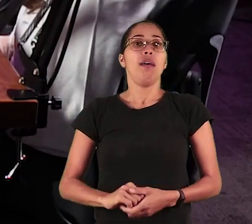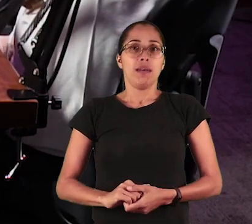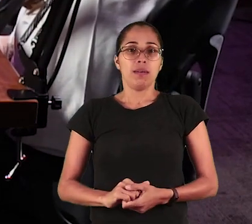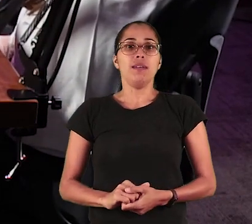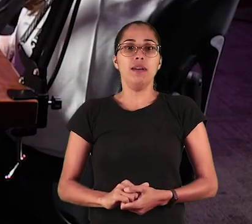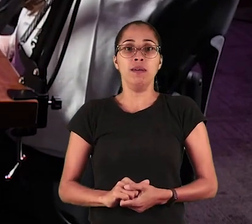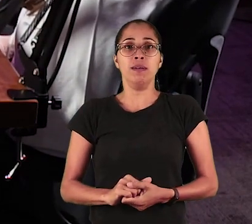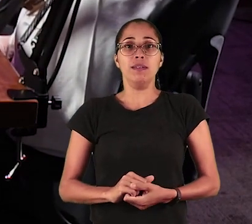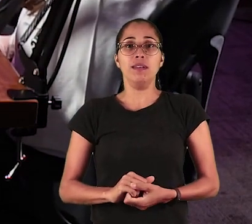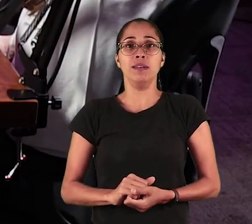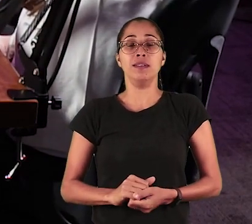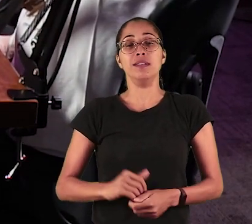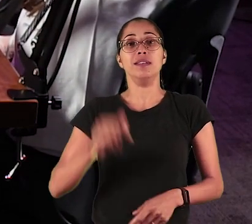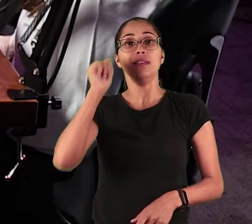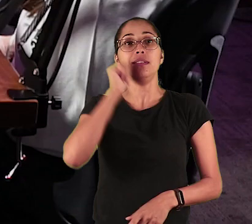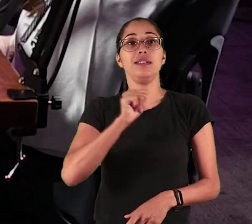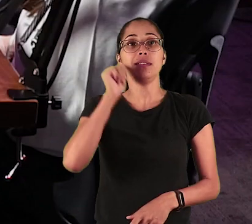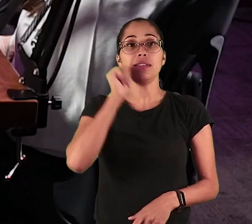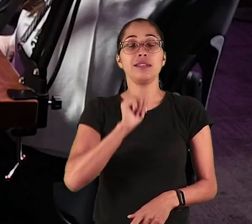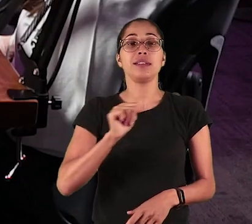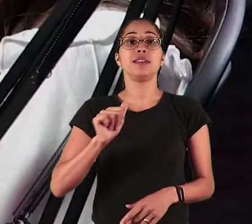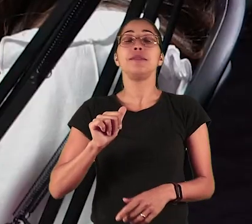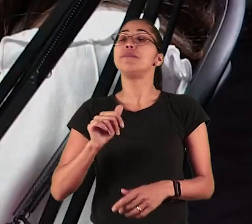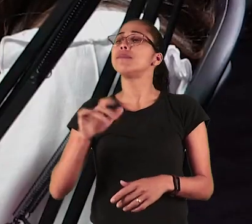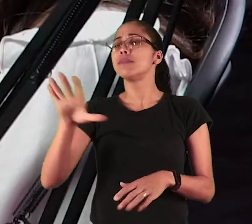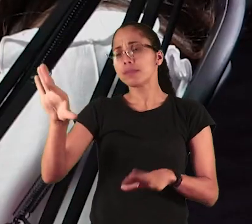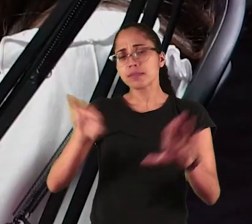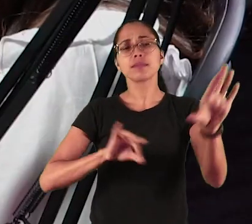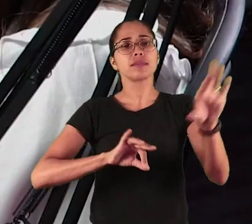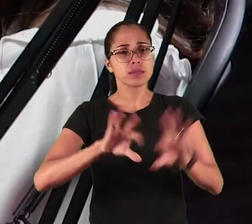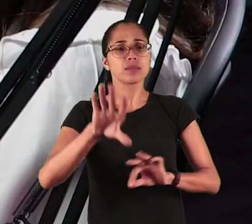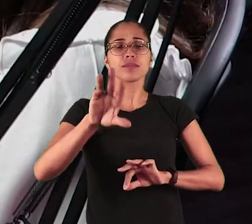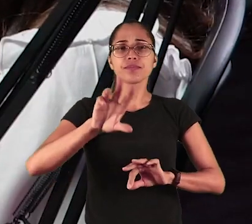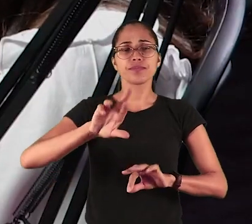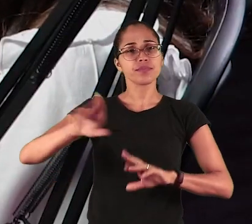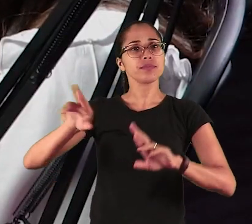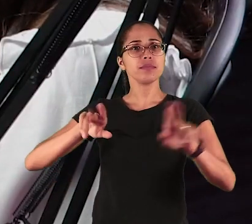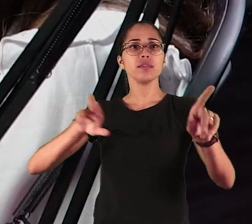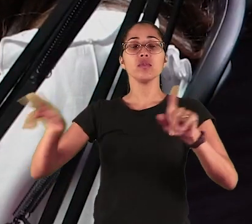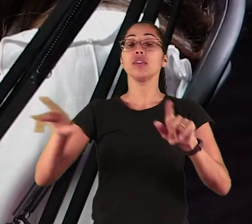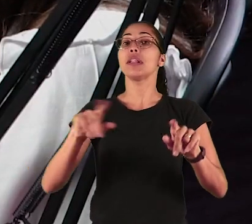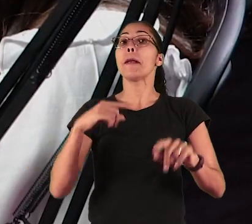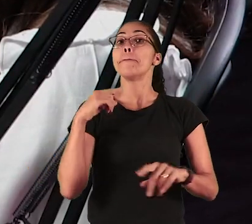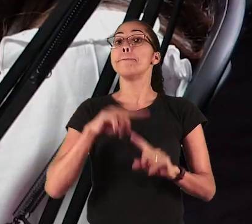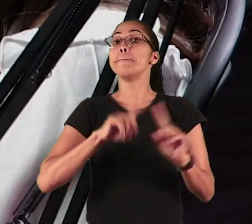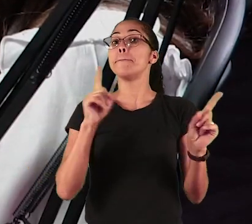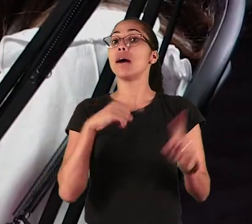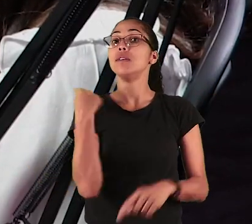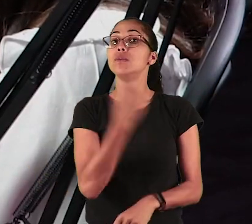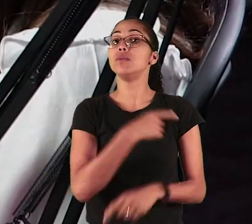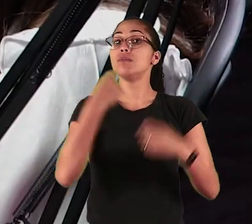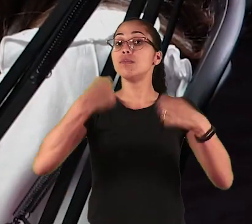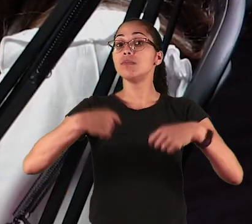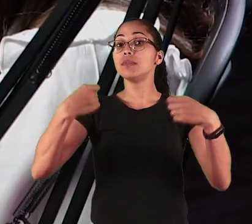as mulheres têm escolhas distintas né só que a gente tem que ser muito